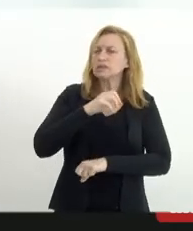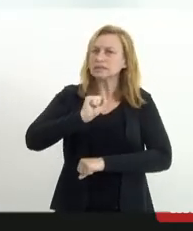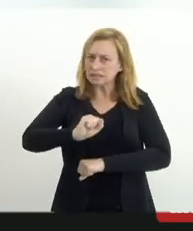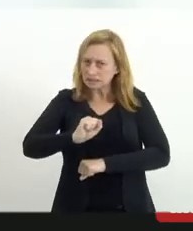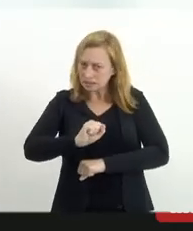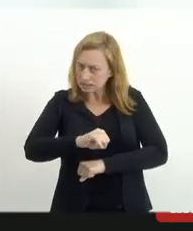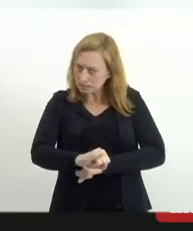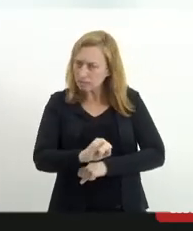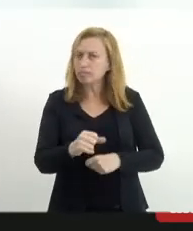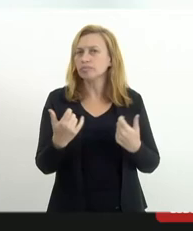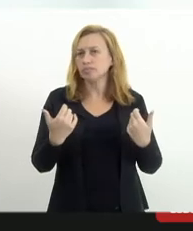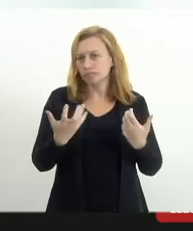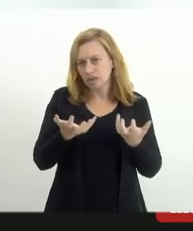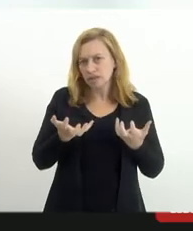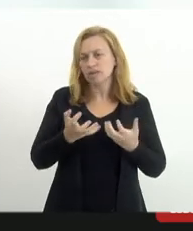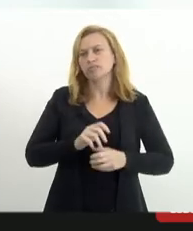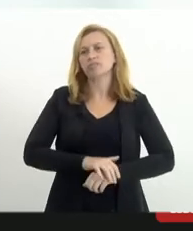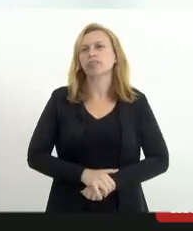desejar.